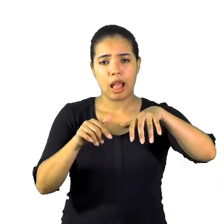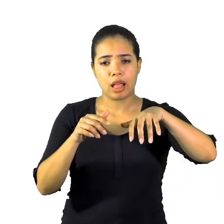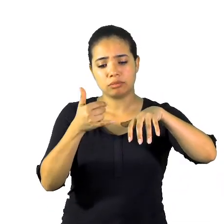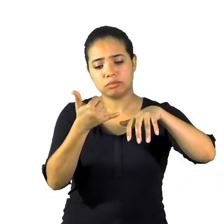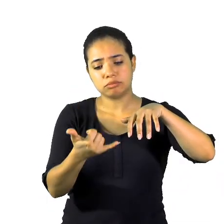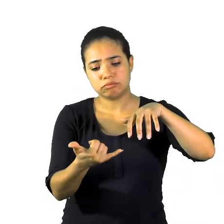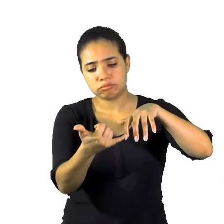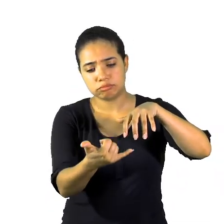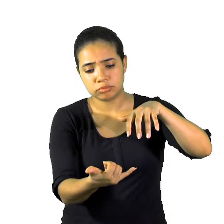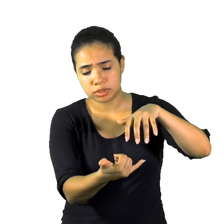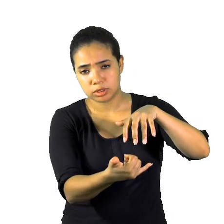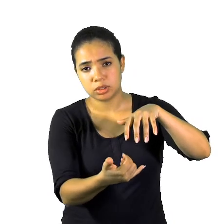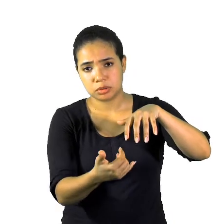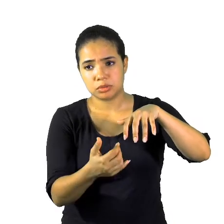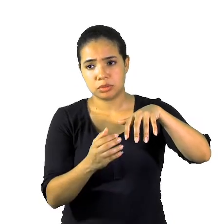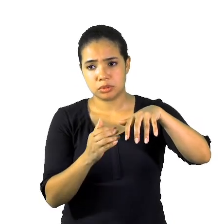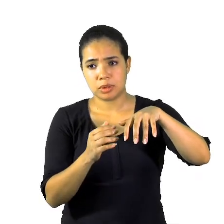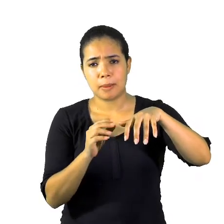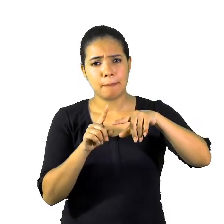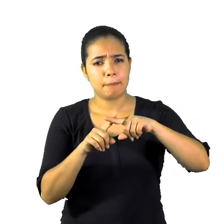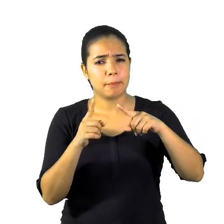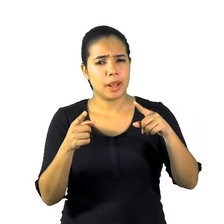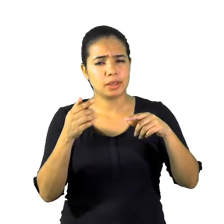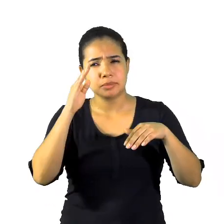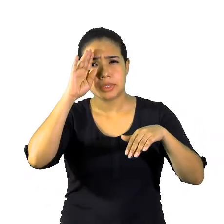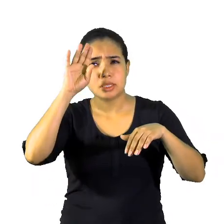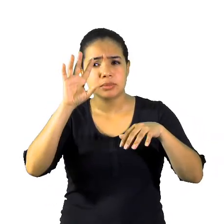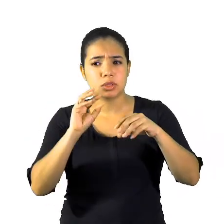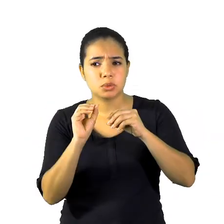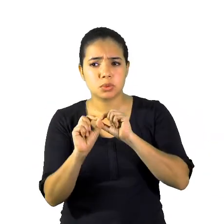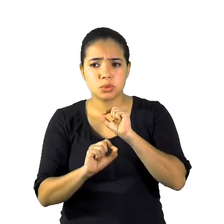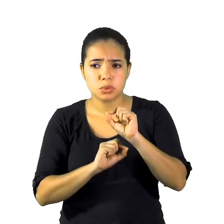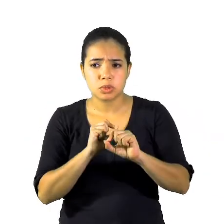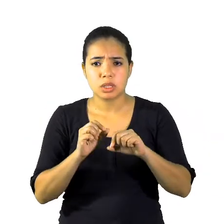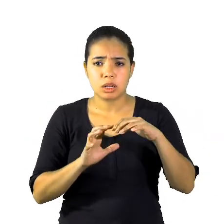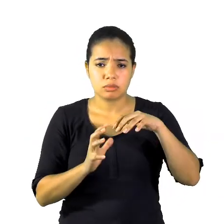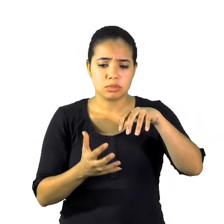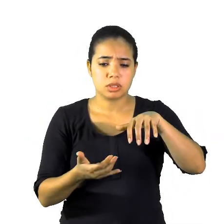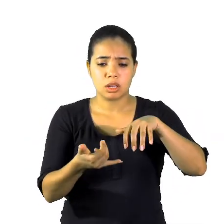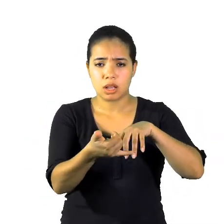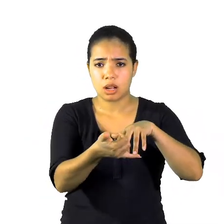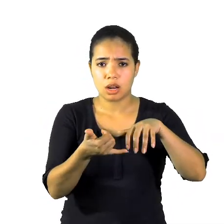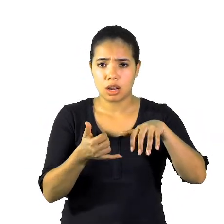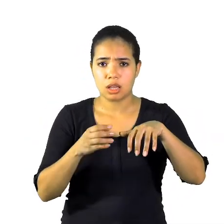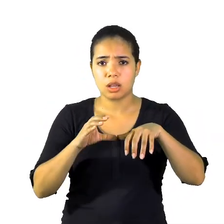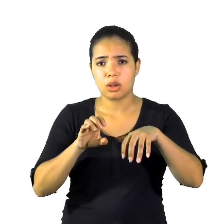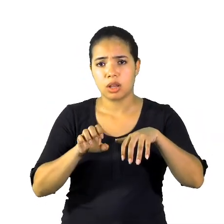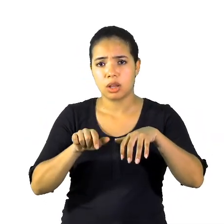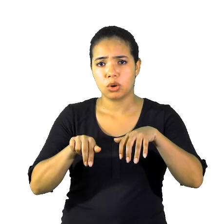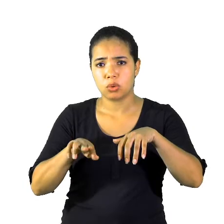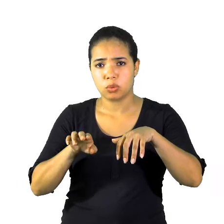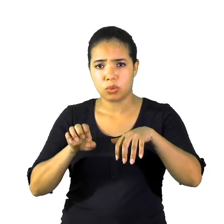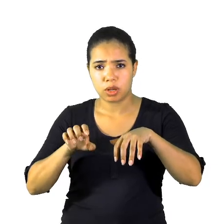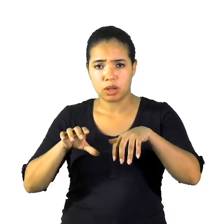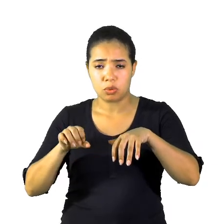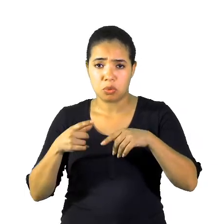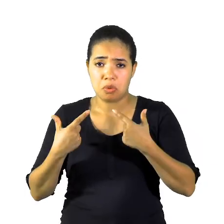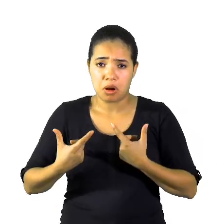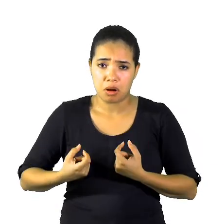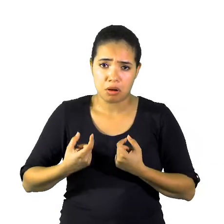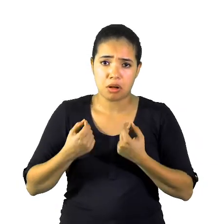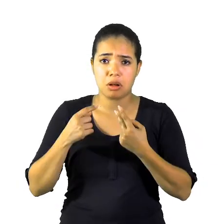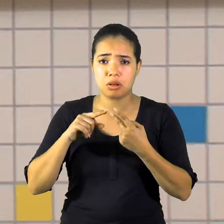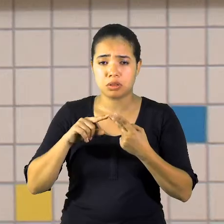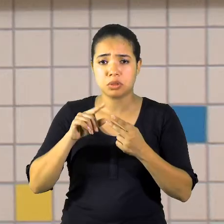da linha do Equador. Os mais principais são a linha do Equador, Trópico de Câncer, Trópico de Capricórnio